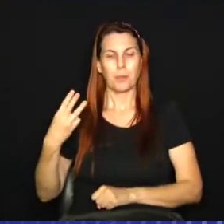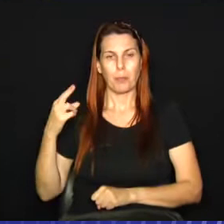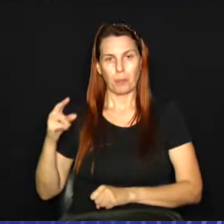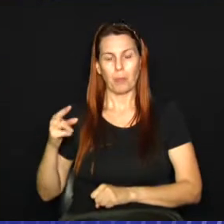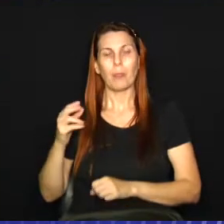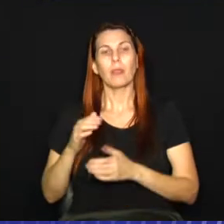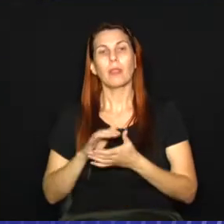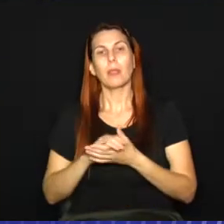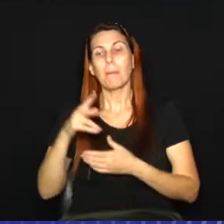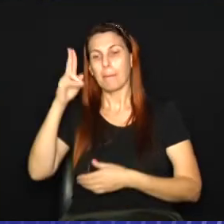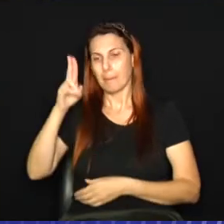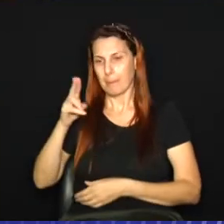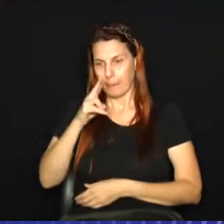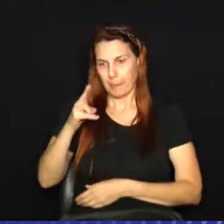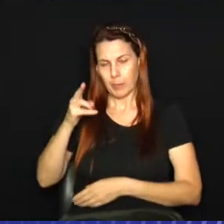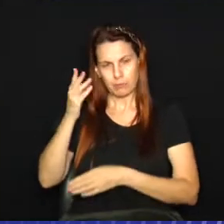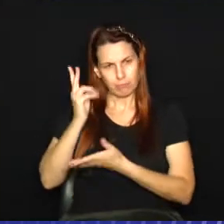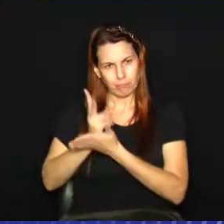paróquia.